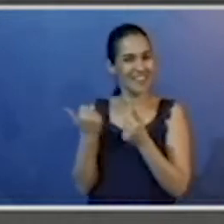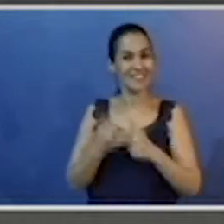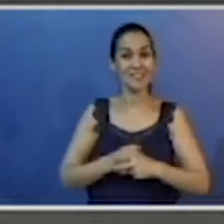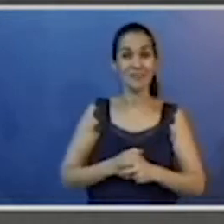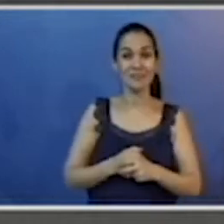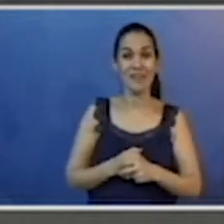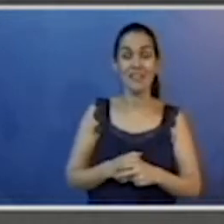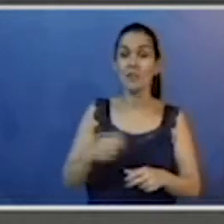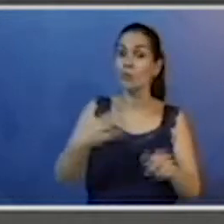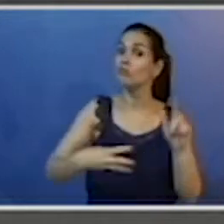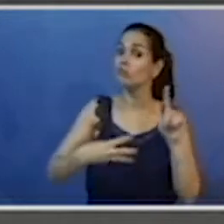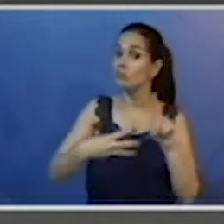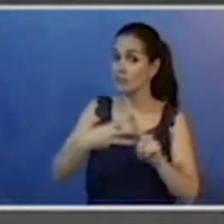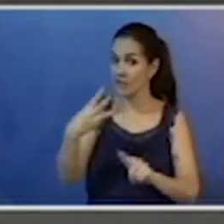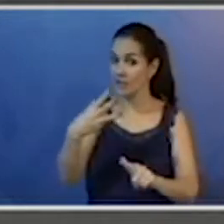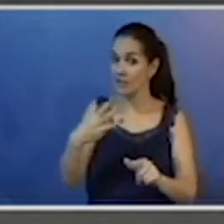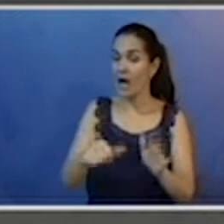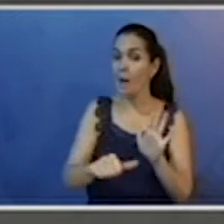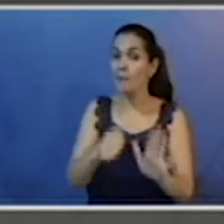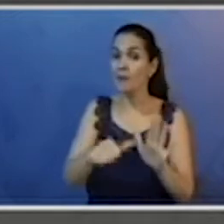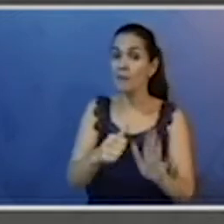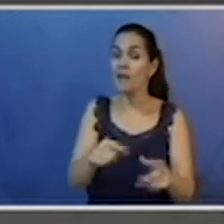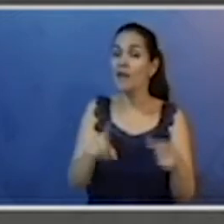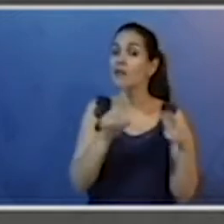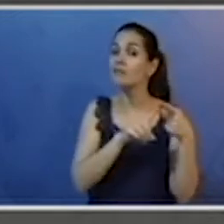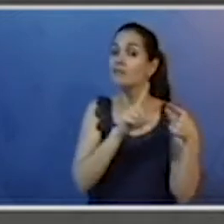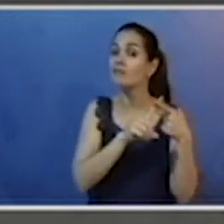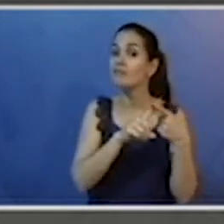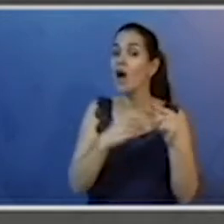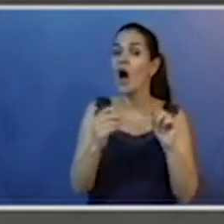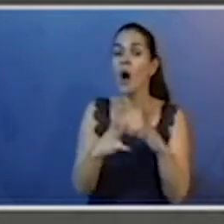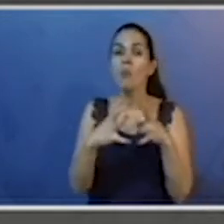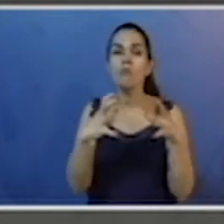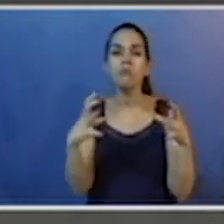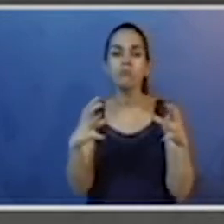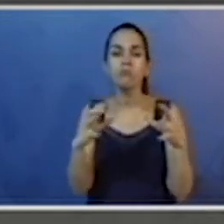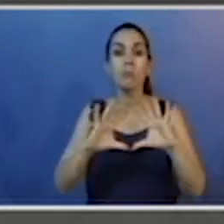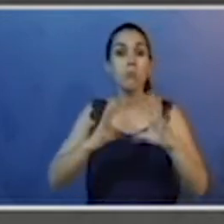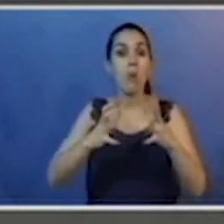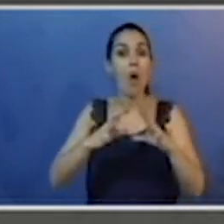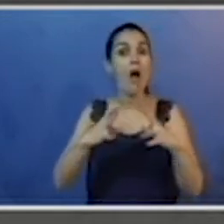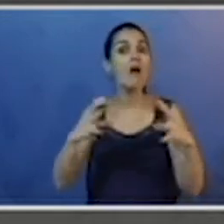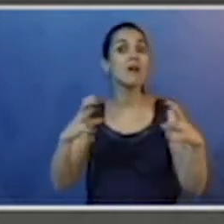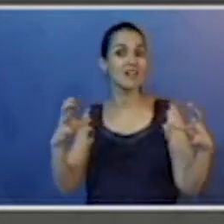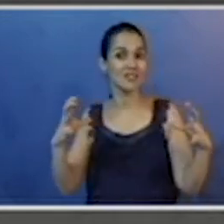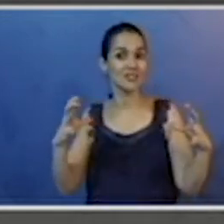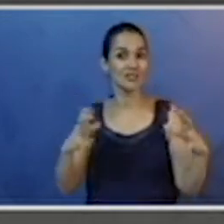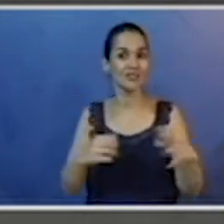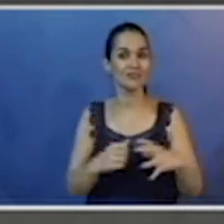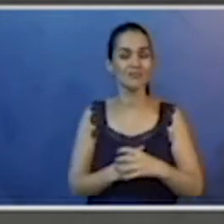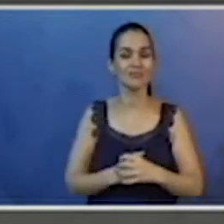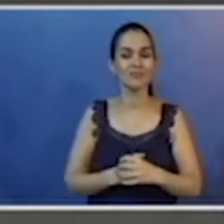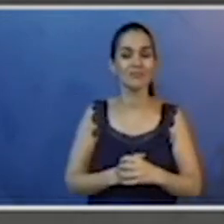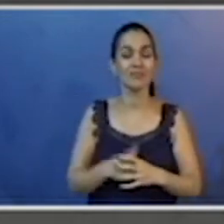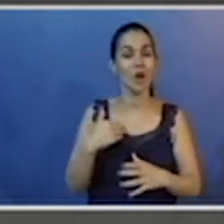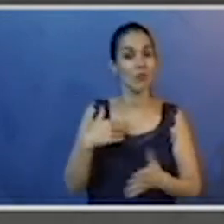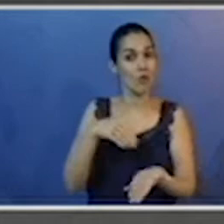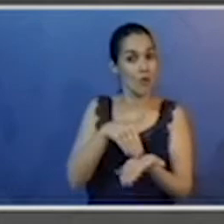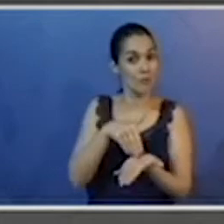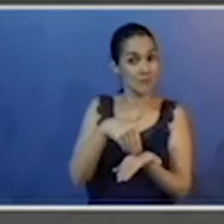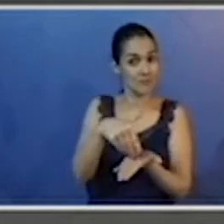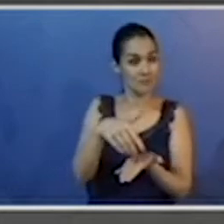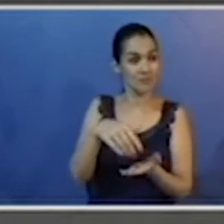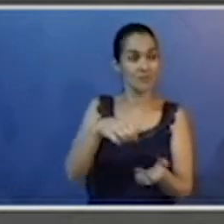como eu disse são três etapas vamos para primeira Vou pegar minha bola grande aqui tá aqui vamos posicionar aqui no começo